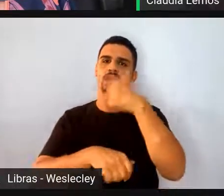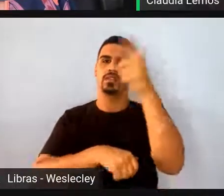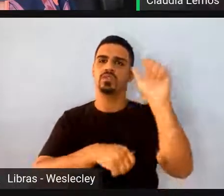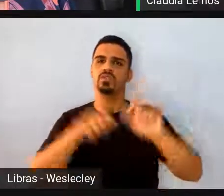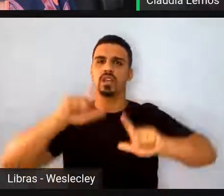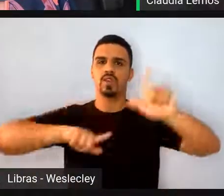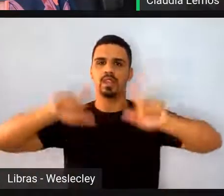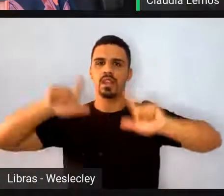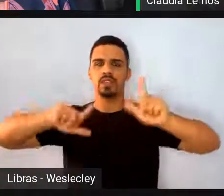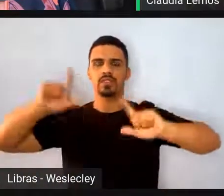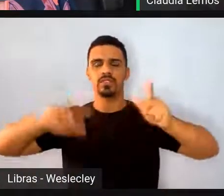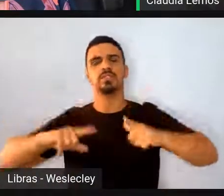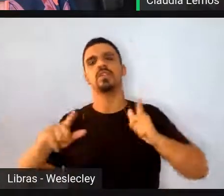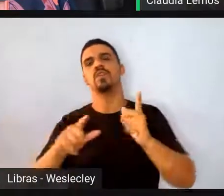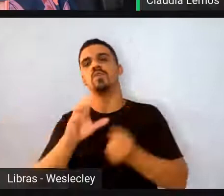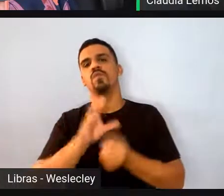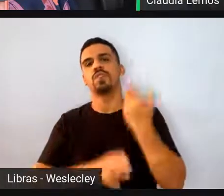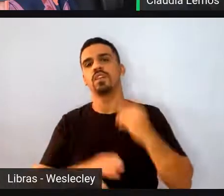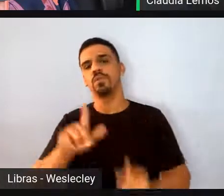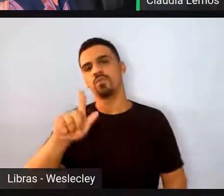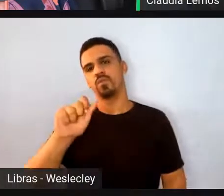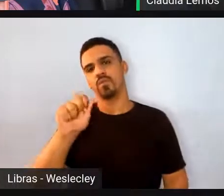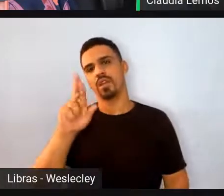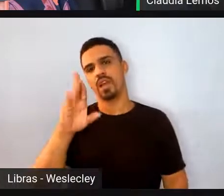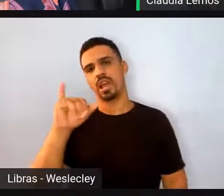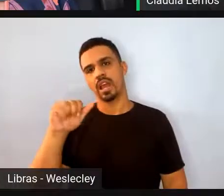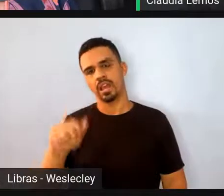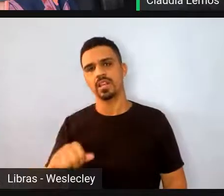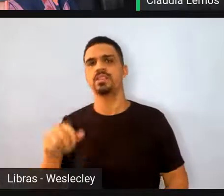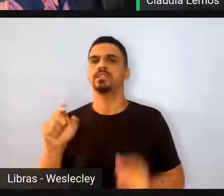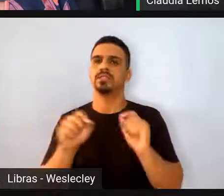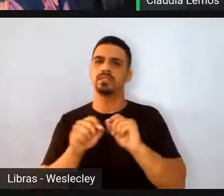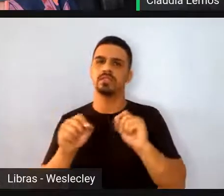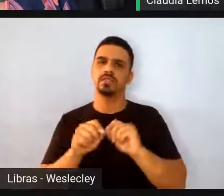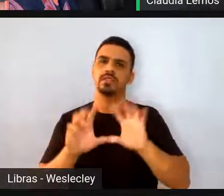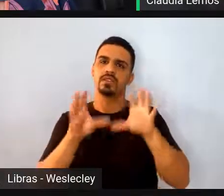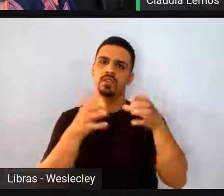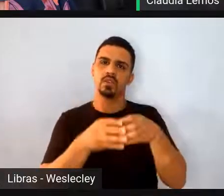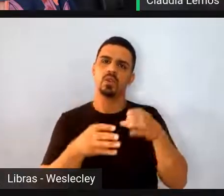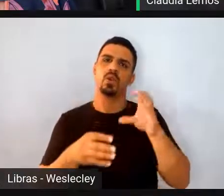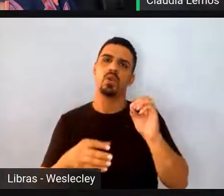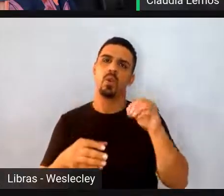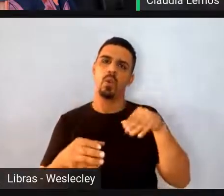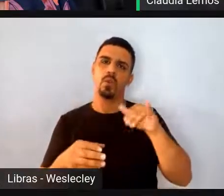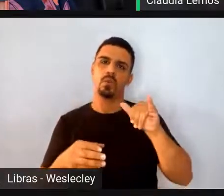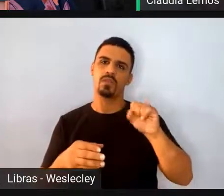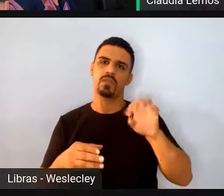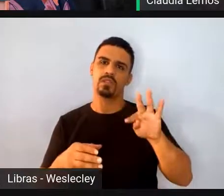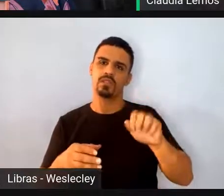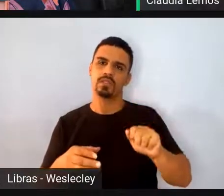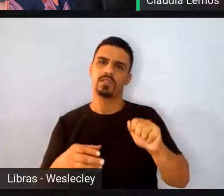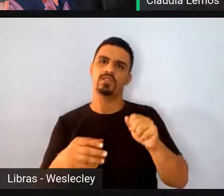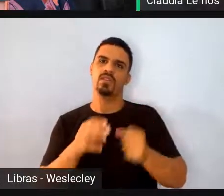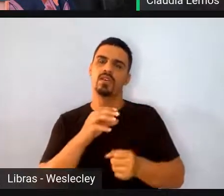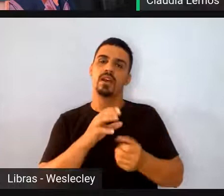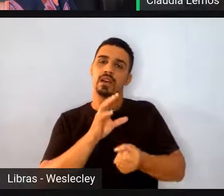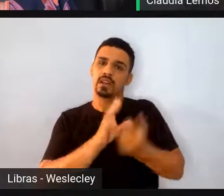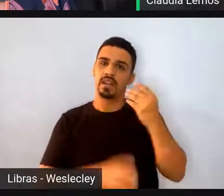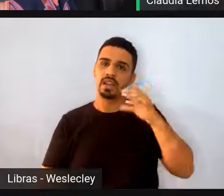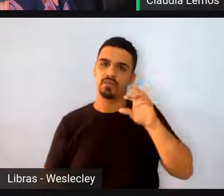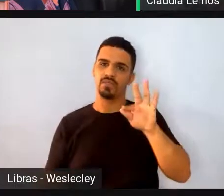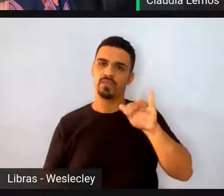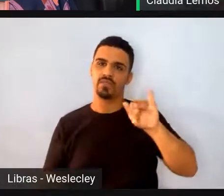por Garcia Marques, e o conteúdo dirigido pelo Partido Comunista, fundado por Fidel. Também cumprimentou a